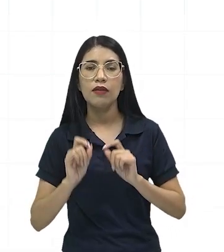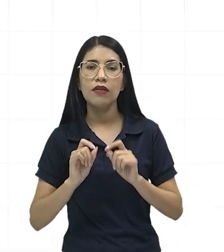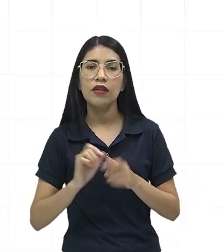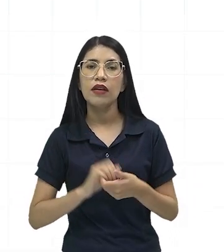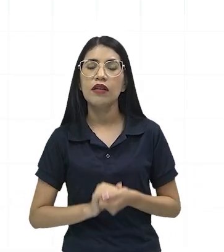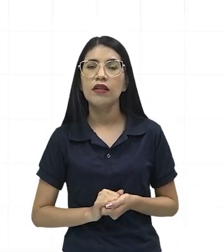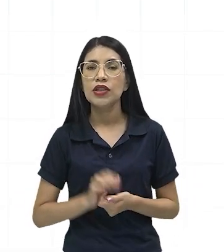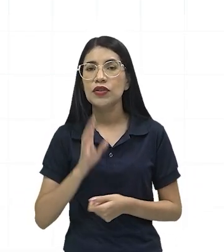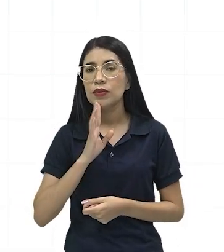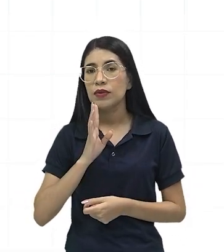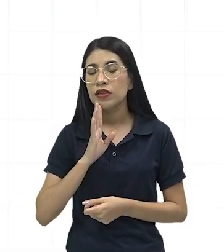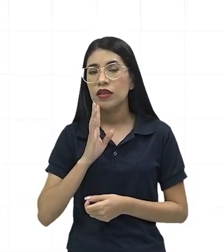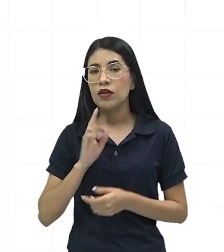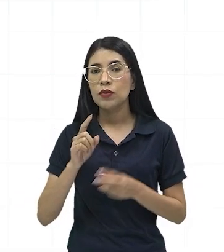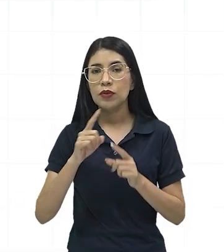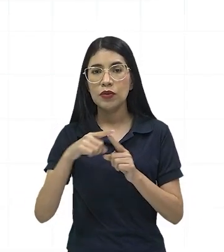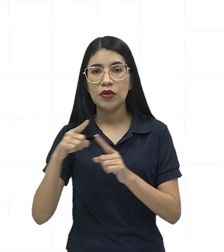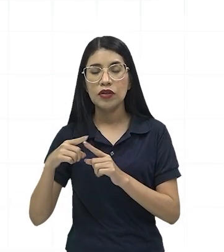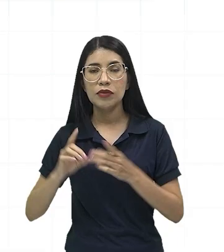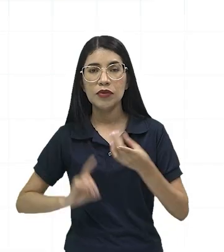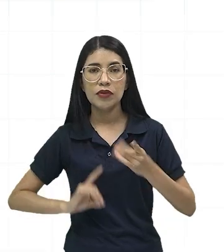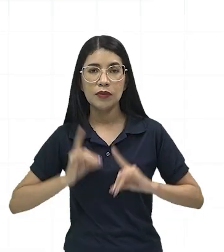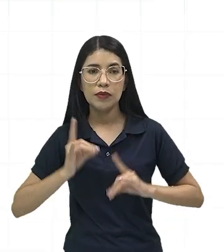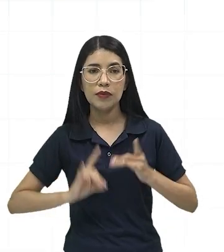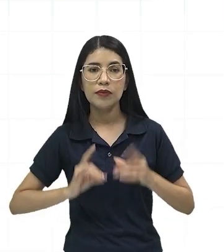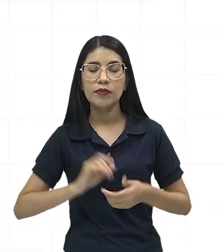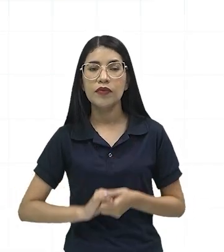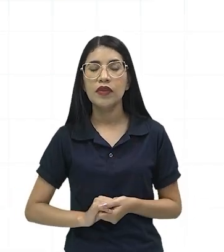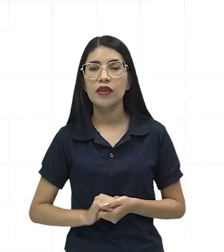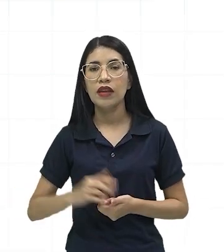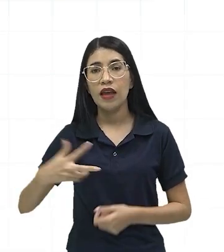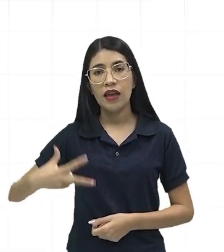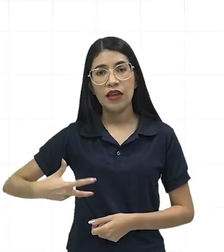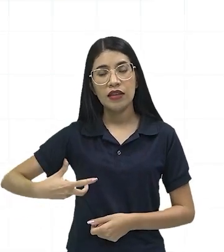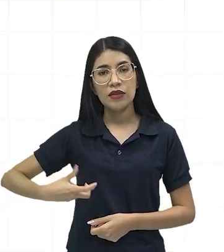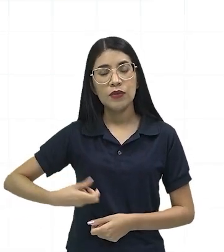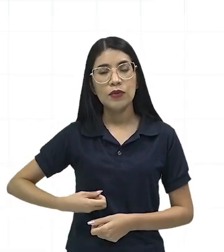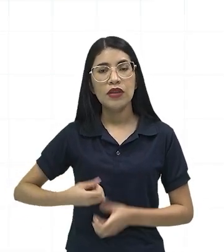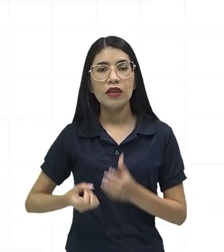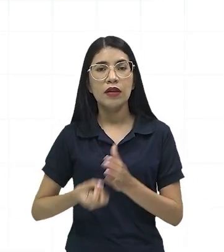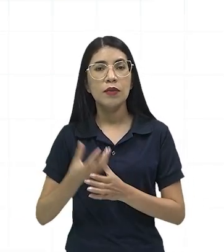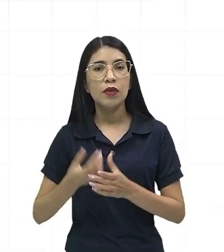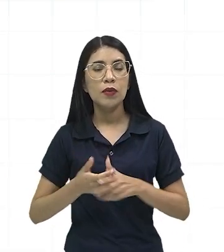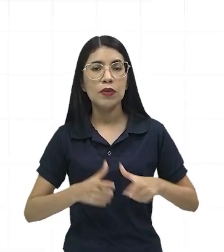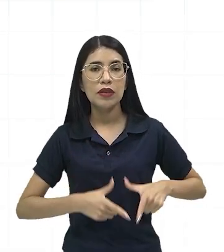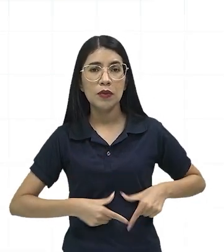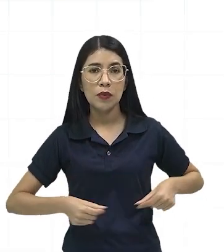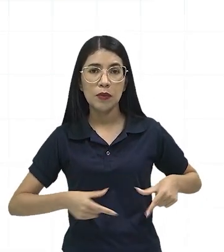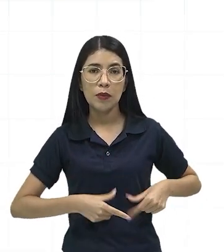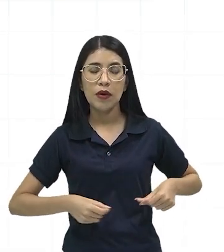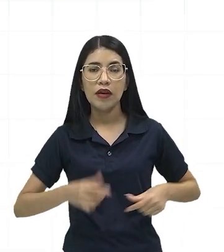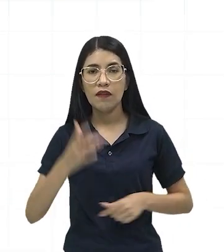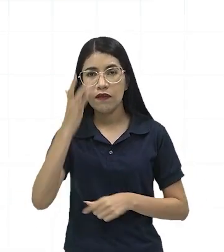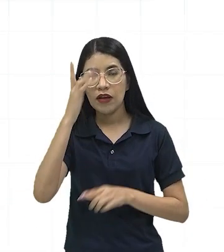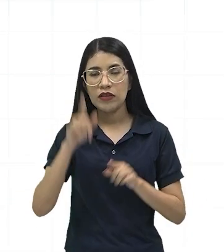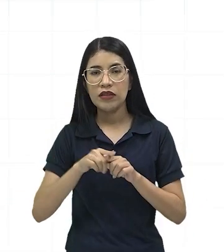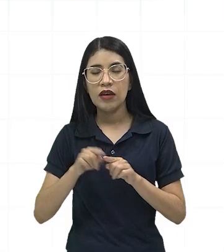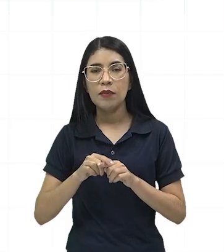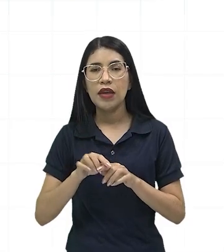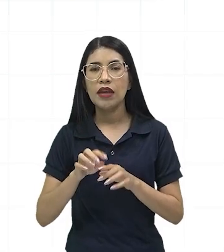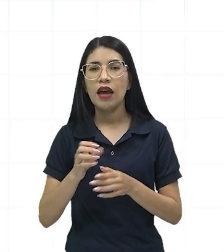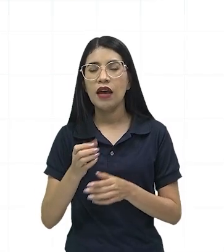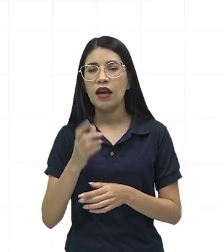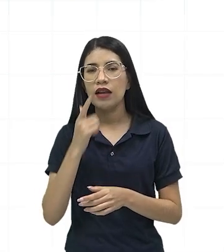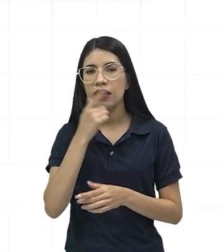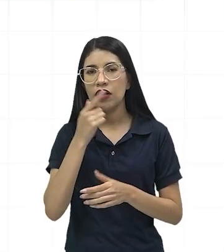vamos conhecer aí os hormônios, né? Então nós temos a insulina, que é produzida no pâncreas, facilita a absorção